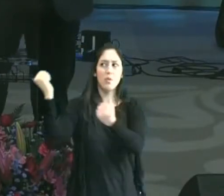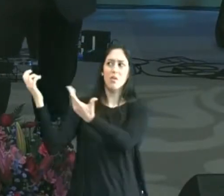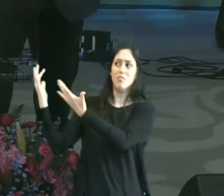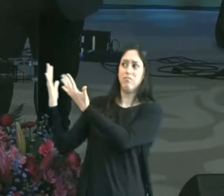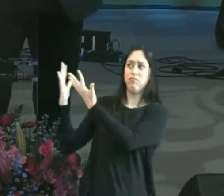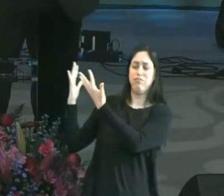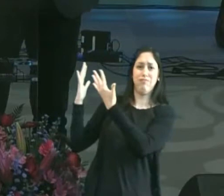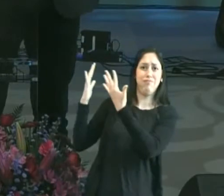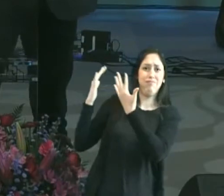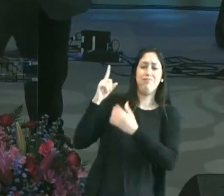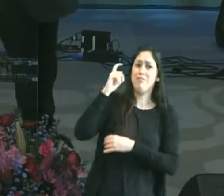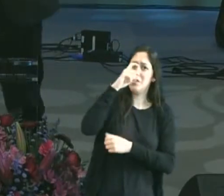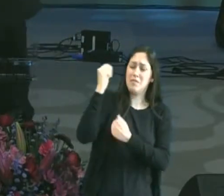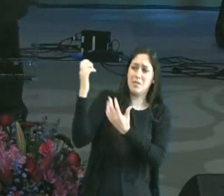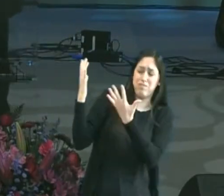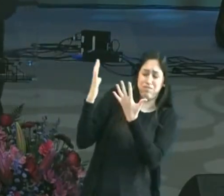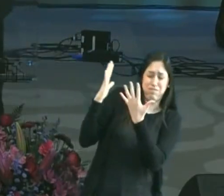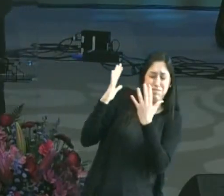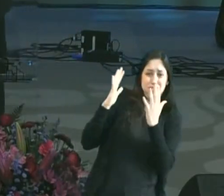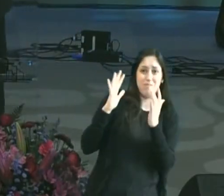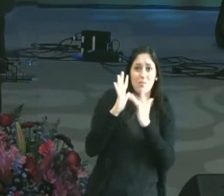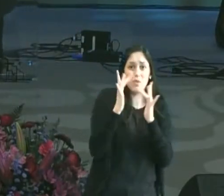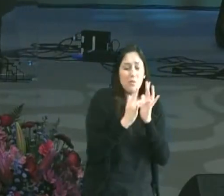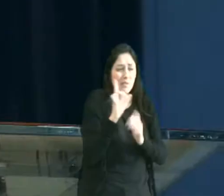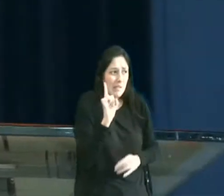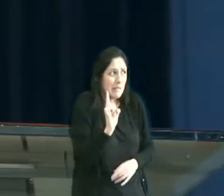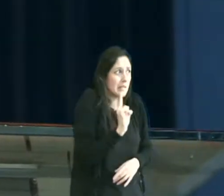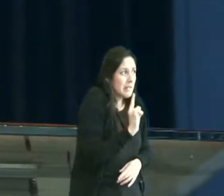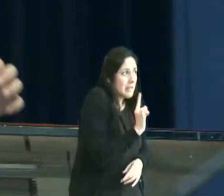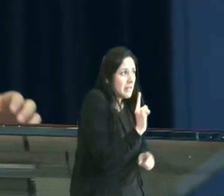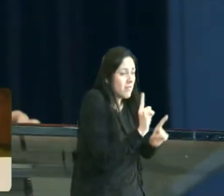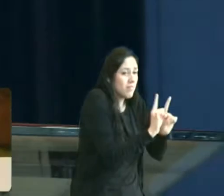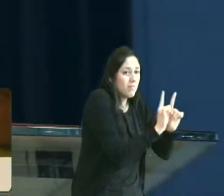o comprimia, o apertava.